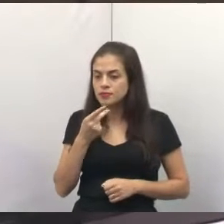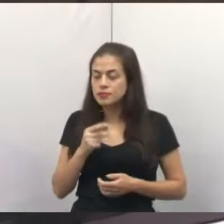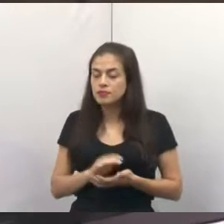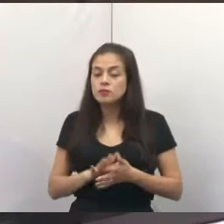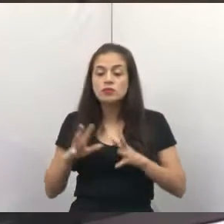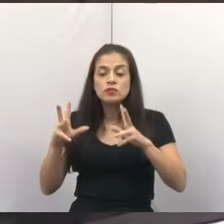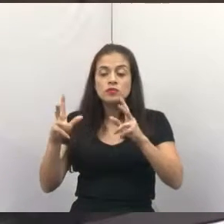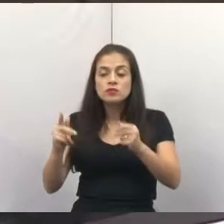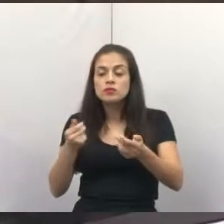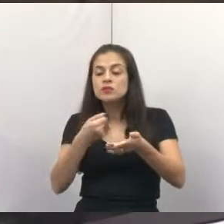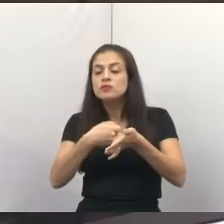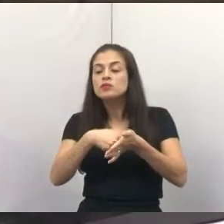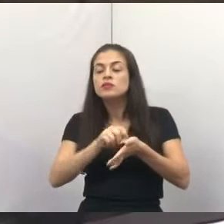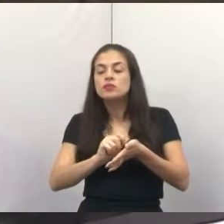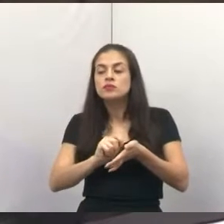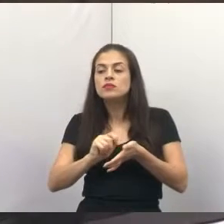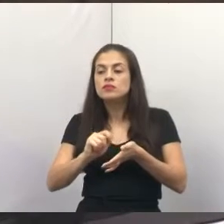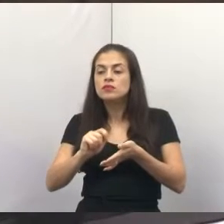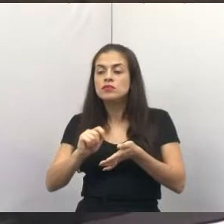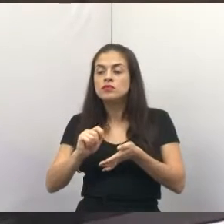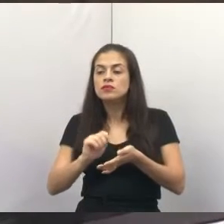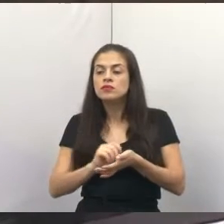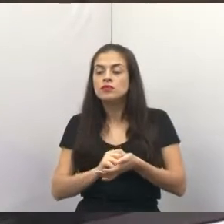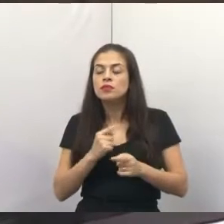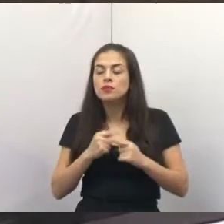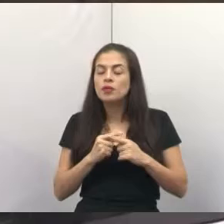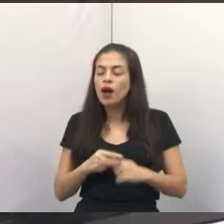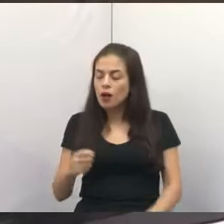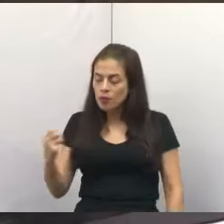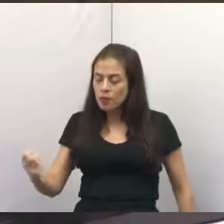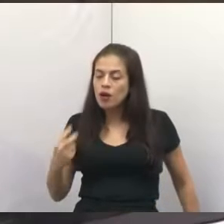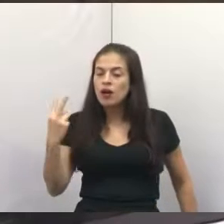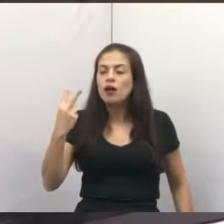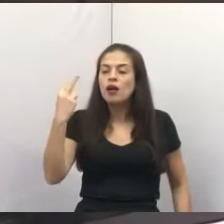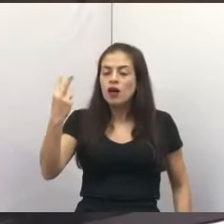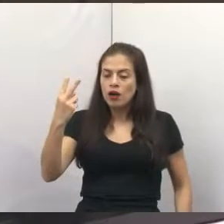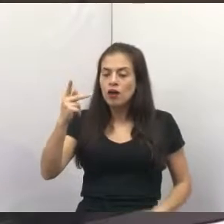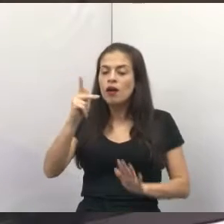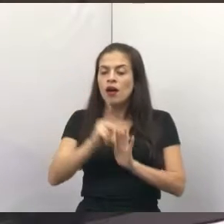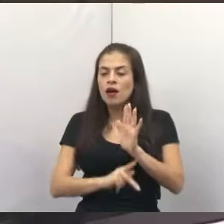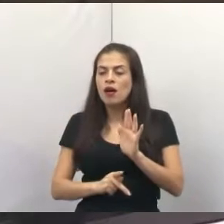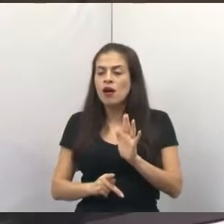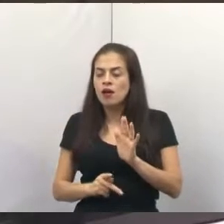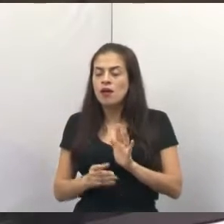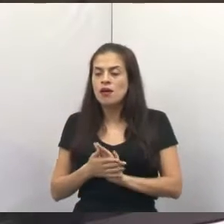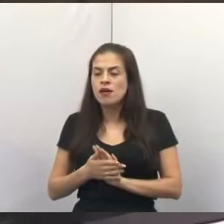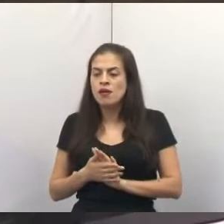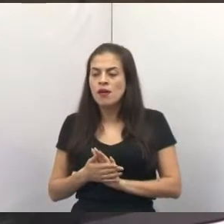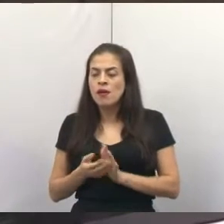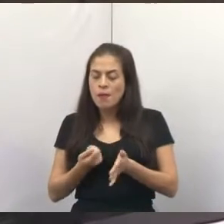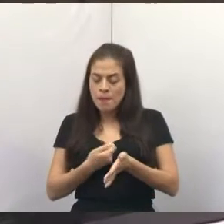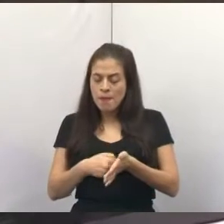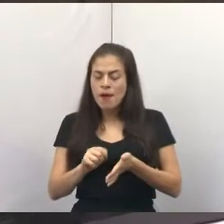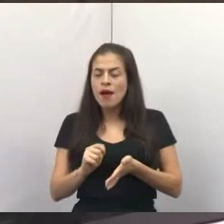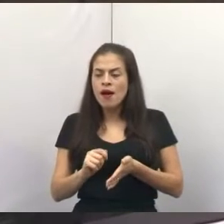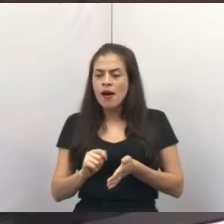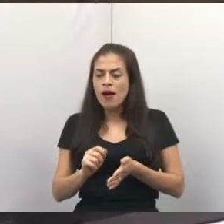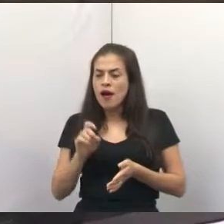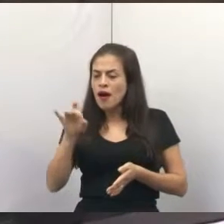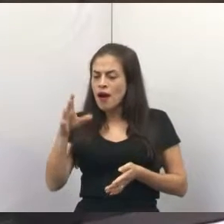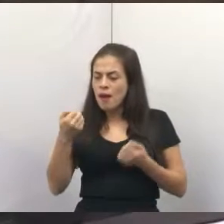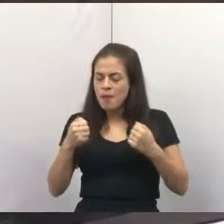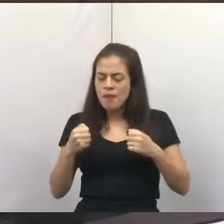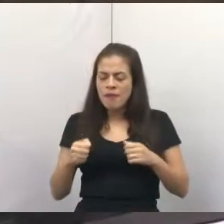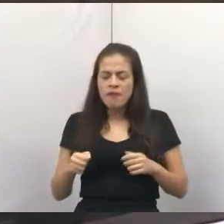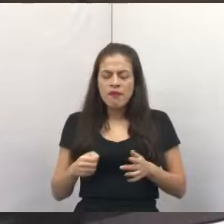valiosa. E a gente não tira isso do projeto. Isso está validado. Nós só precisamos da assinatura. E aí é o